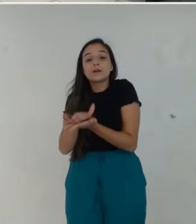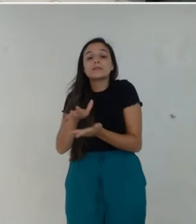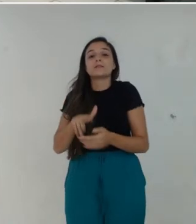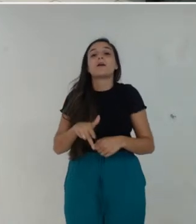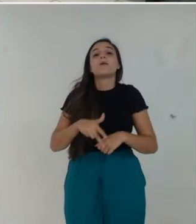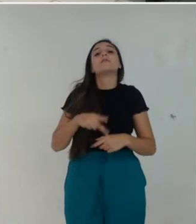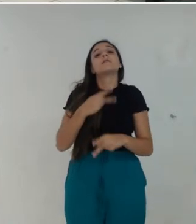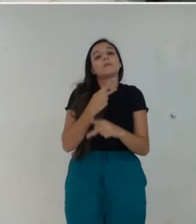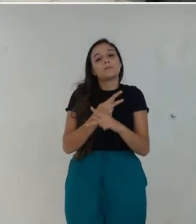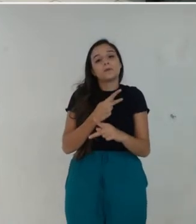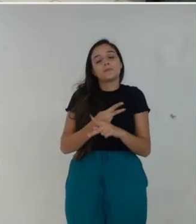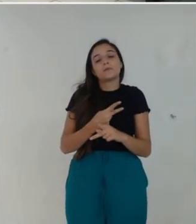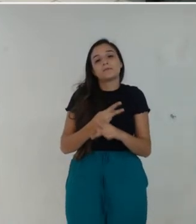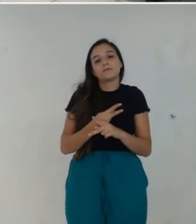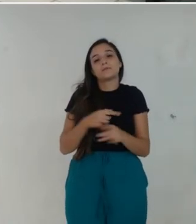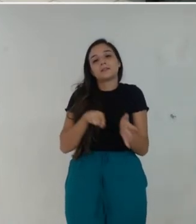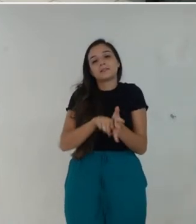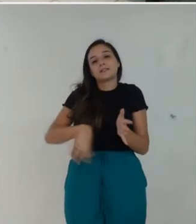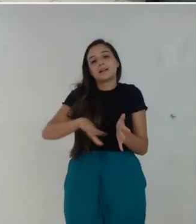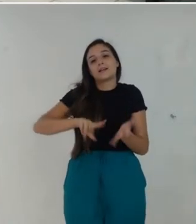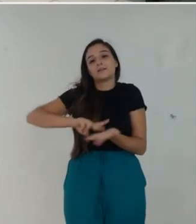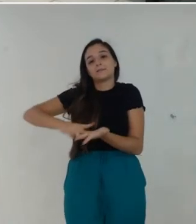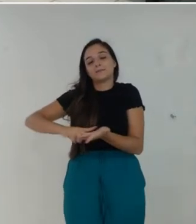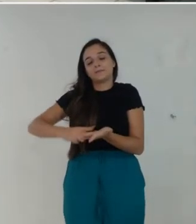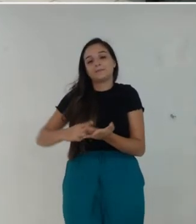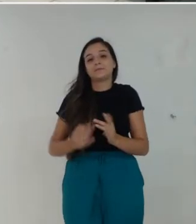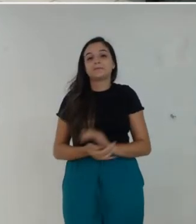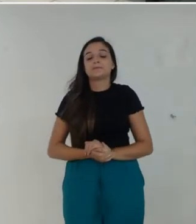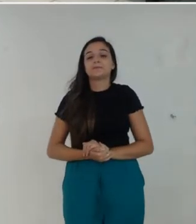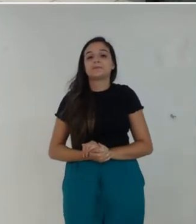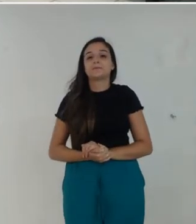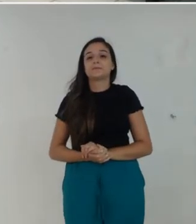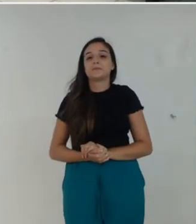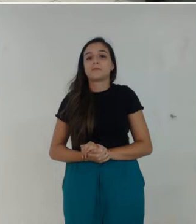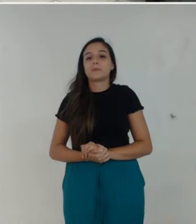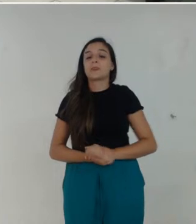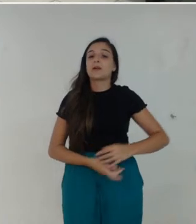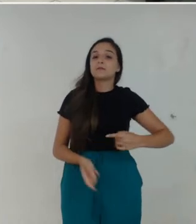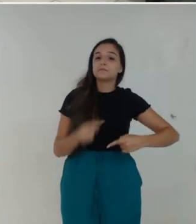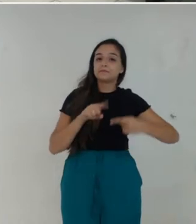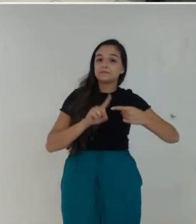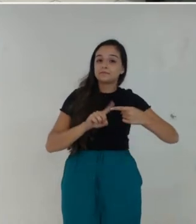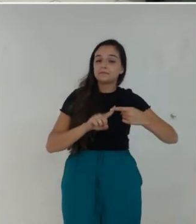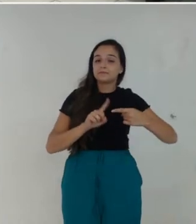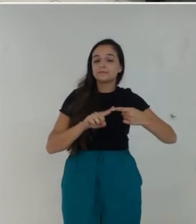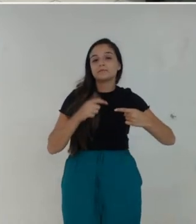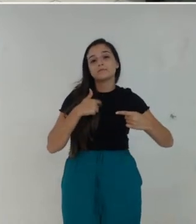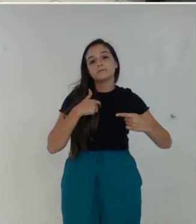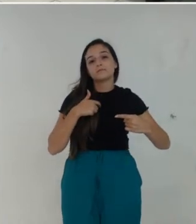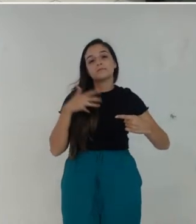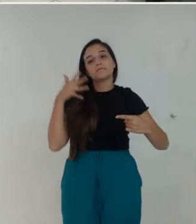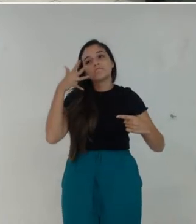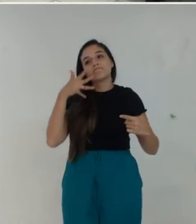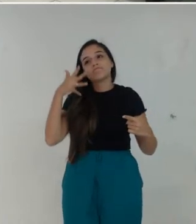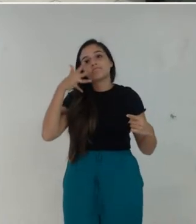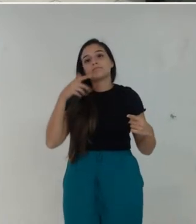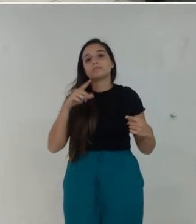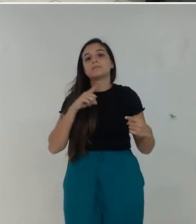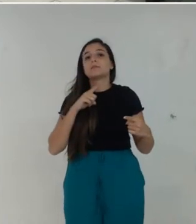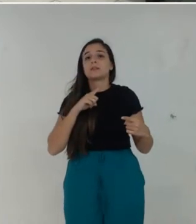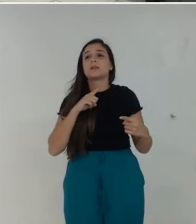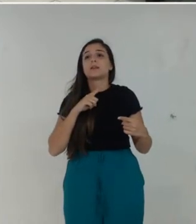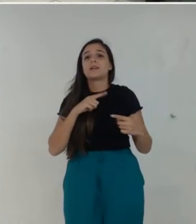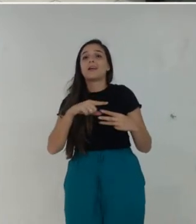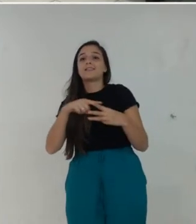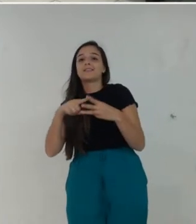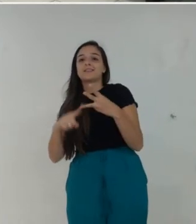tradução. Na primeira parte, eu vou fazer uma fala considerando três programas